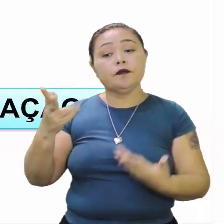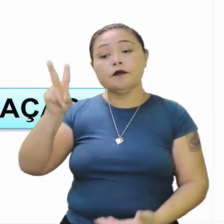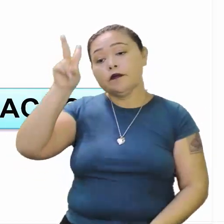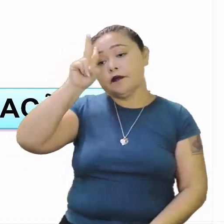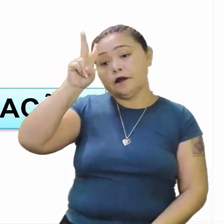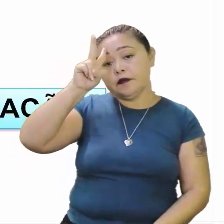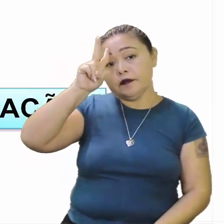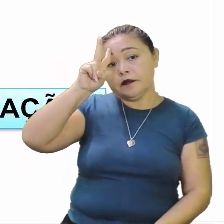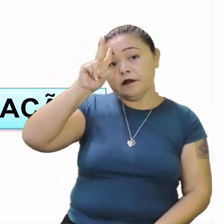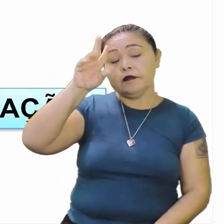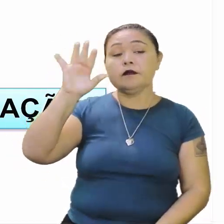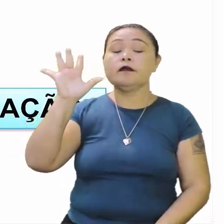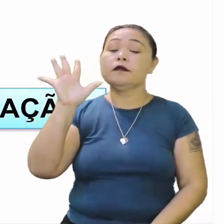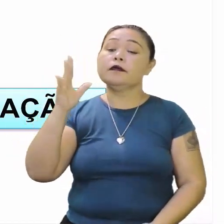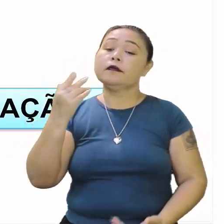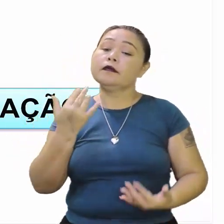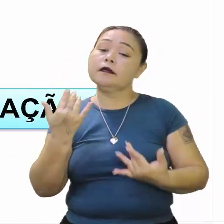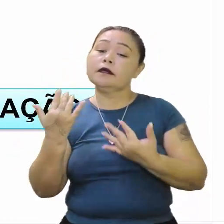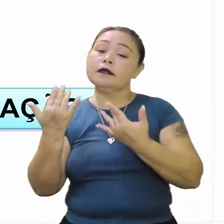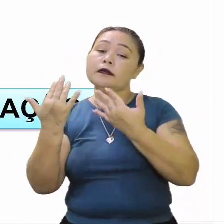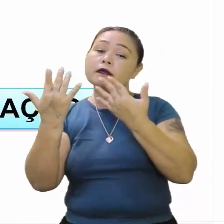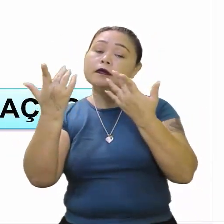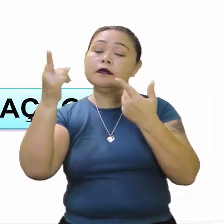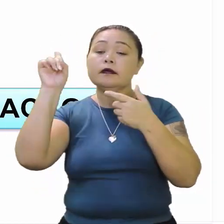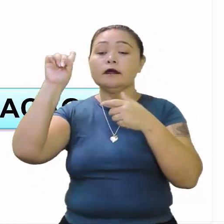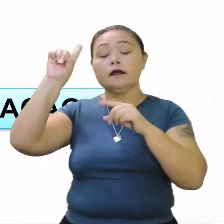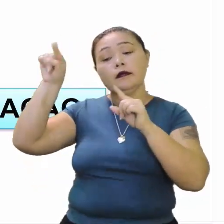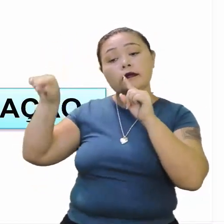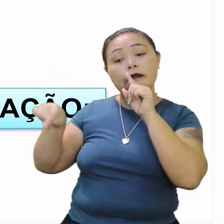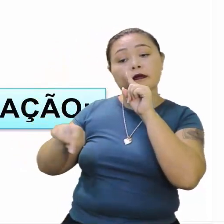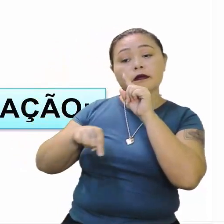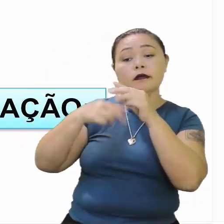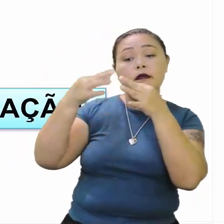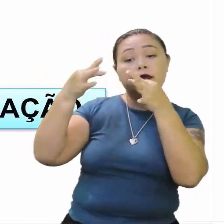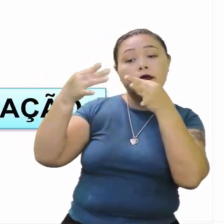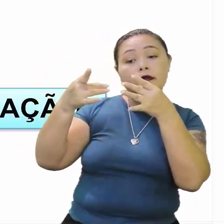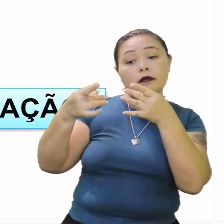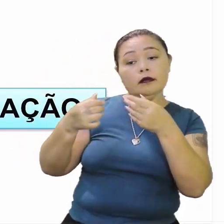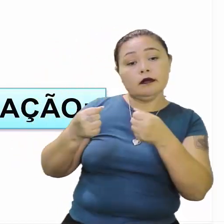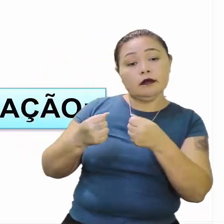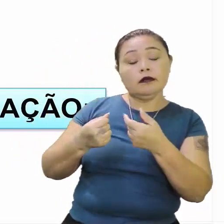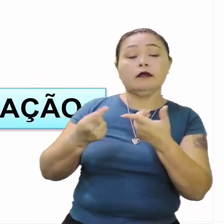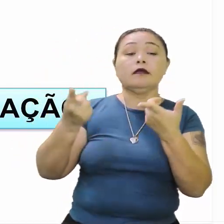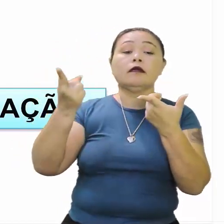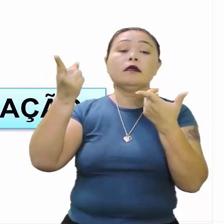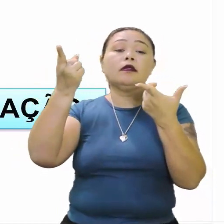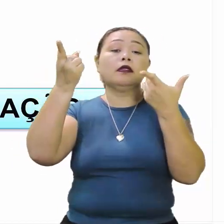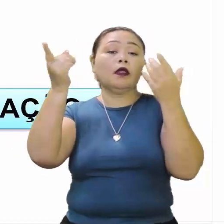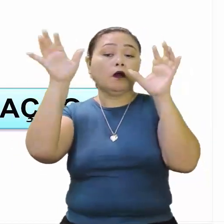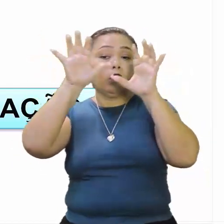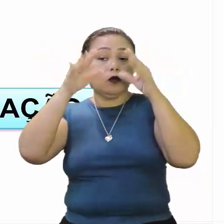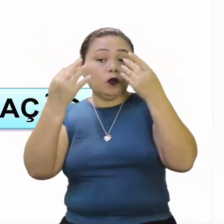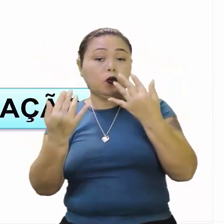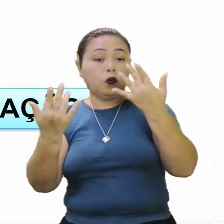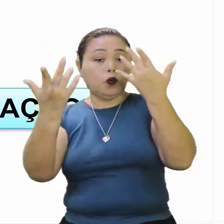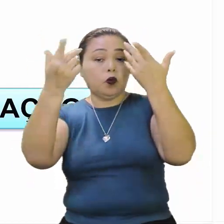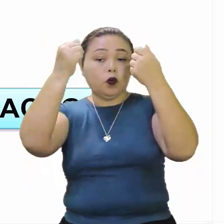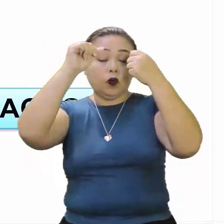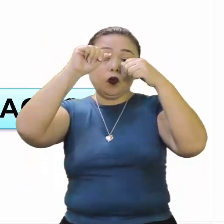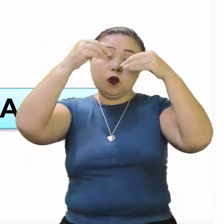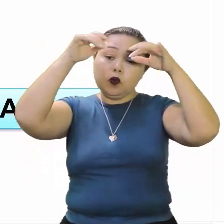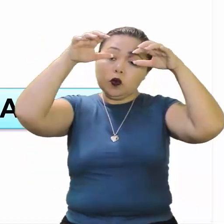que a evaporação, a condensação, a precipitação, a transpiração e a